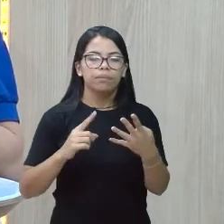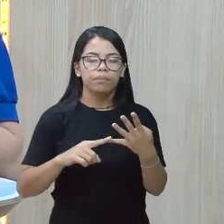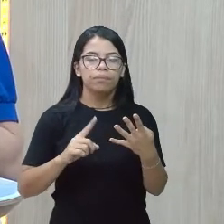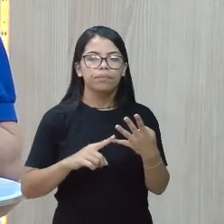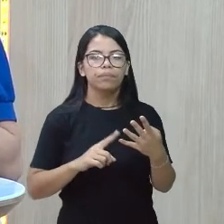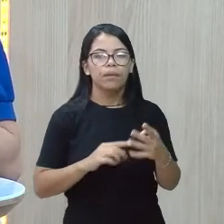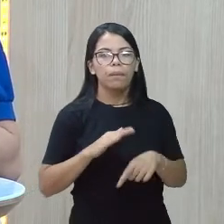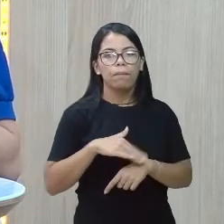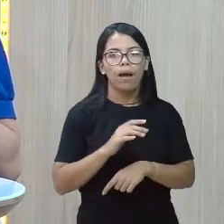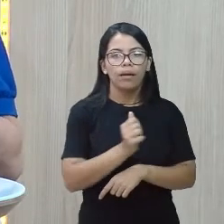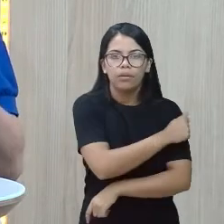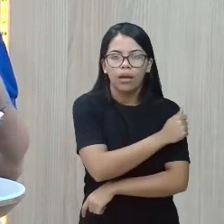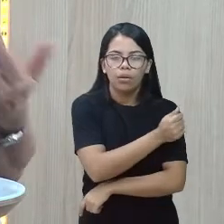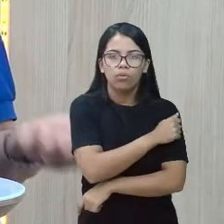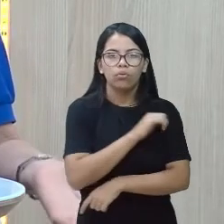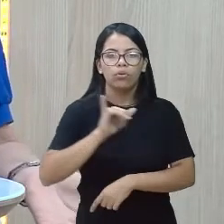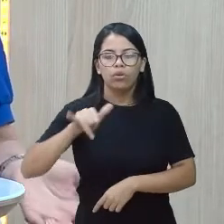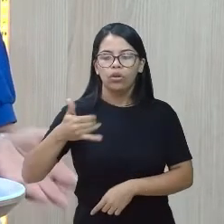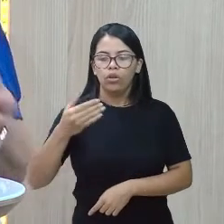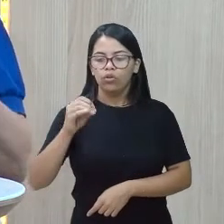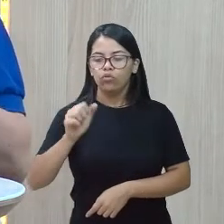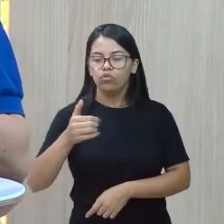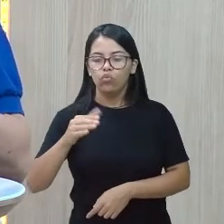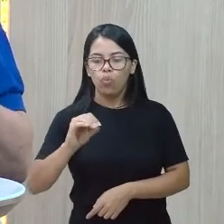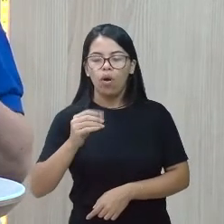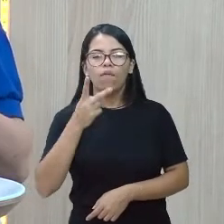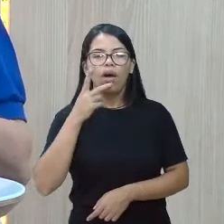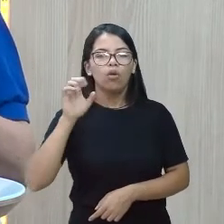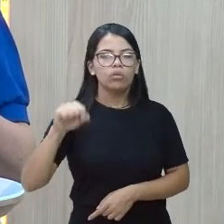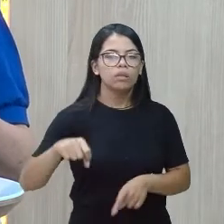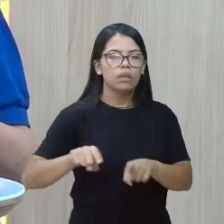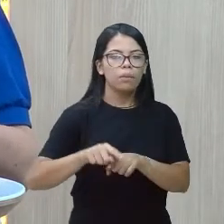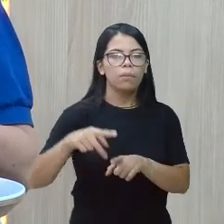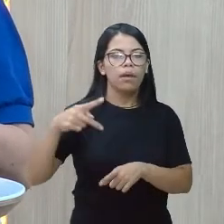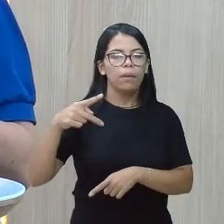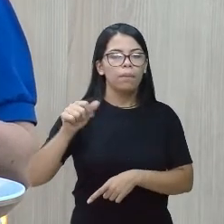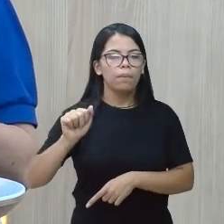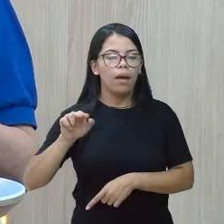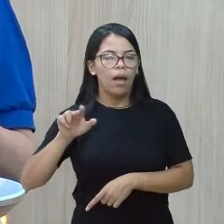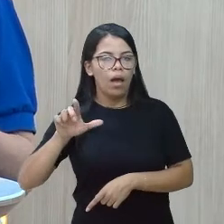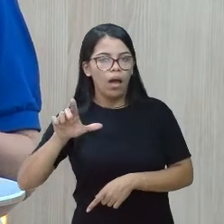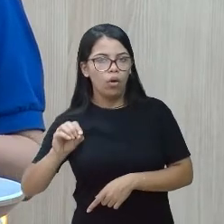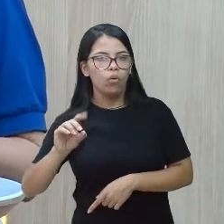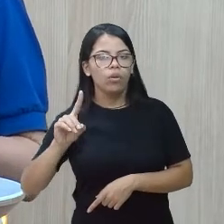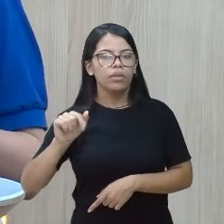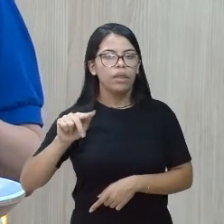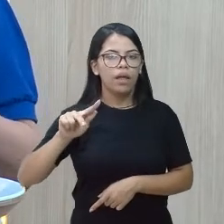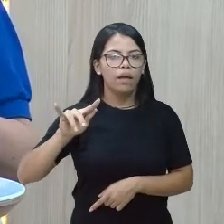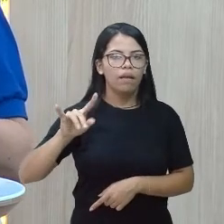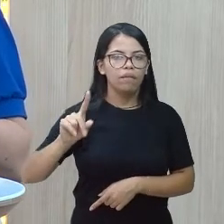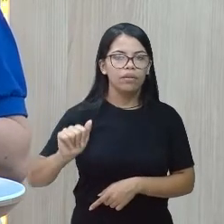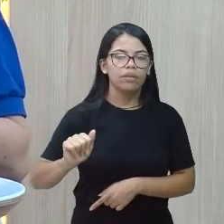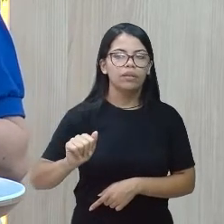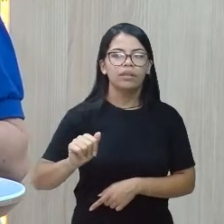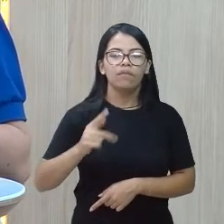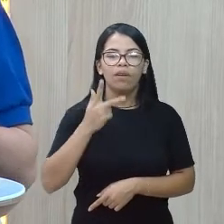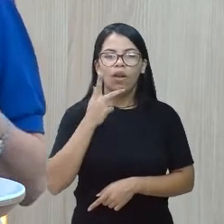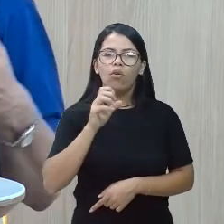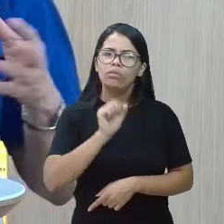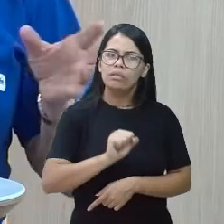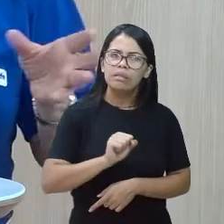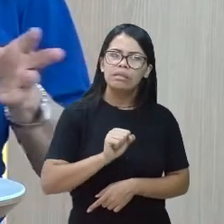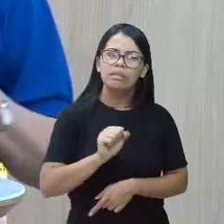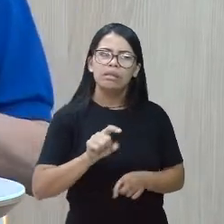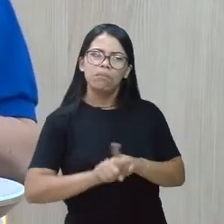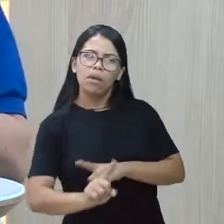presença de João, também disse que sim, Paulo. David disse que sim e não.